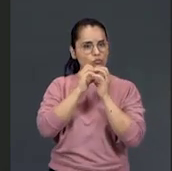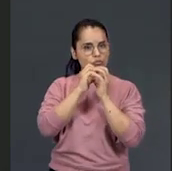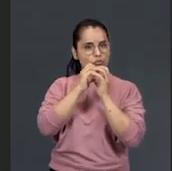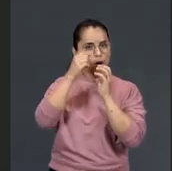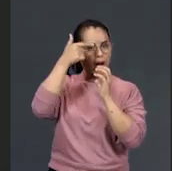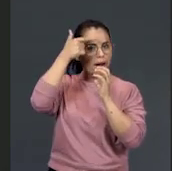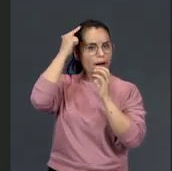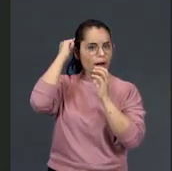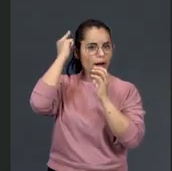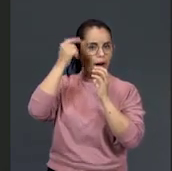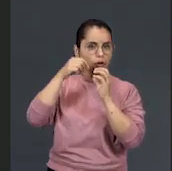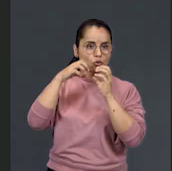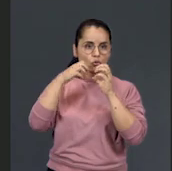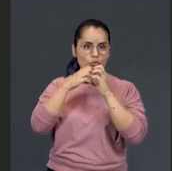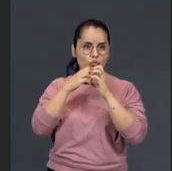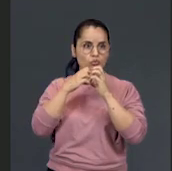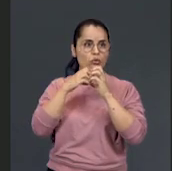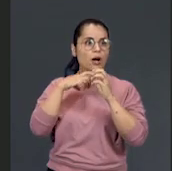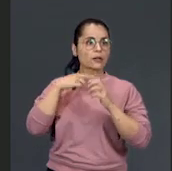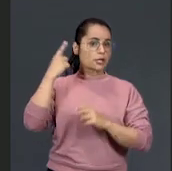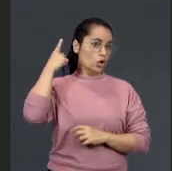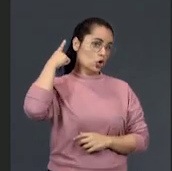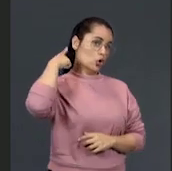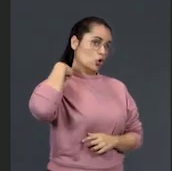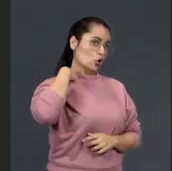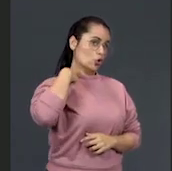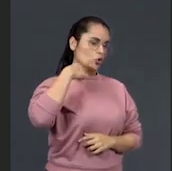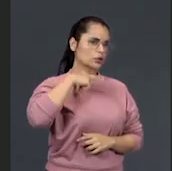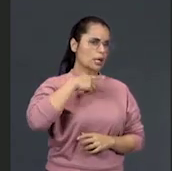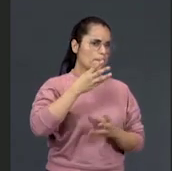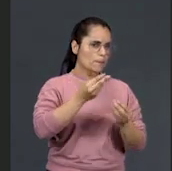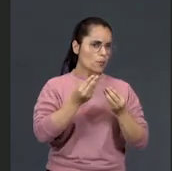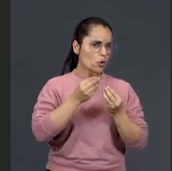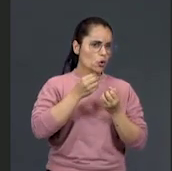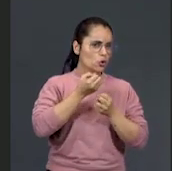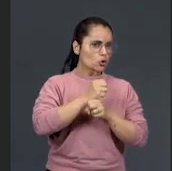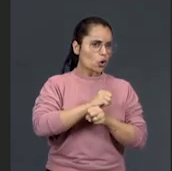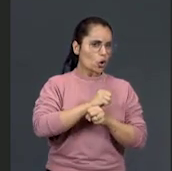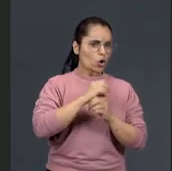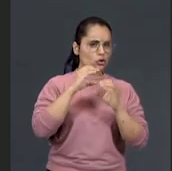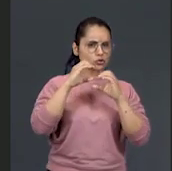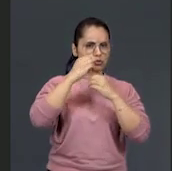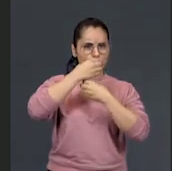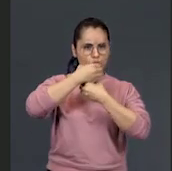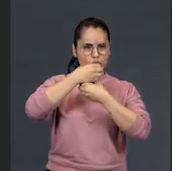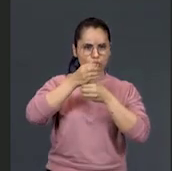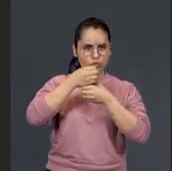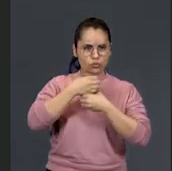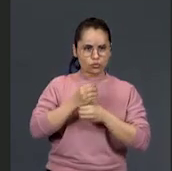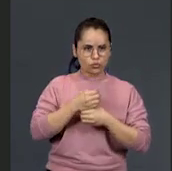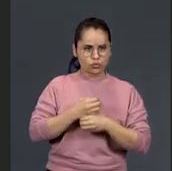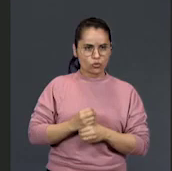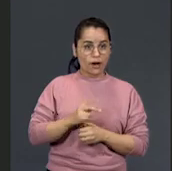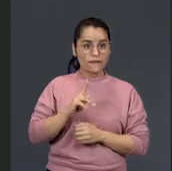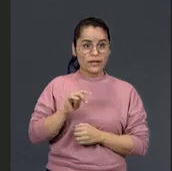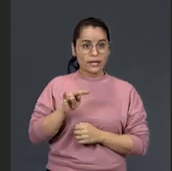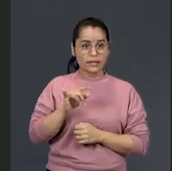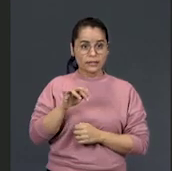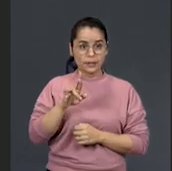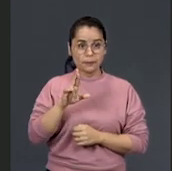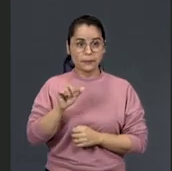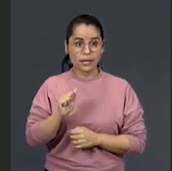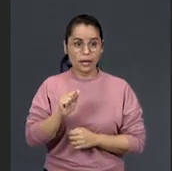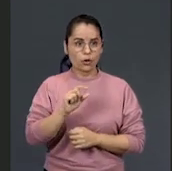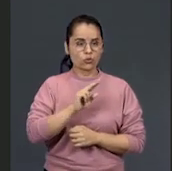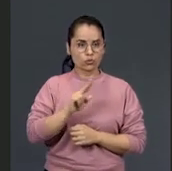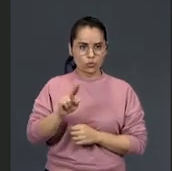uma coluna vertebral formada por vários ossos chamados de vértebras ou então cartilaginoso, tá, gente? Então